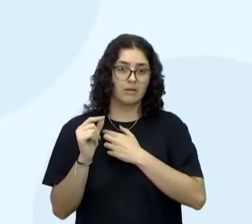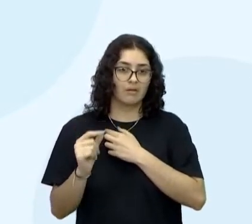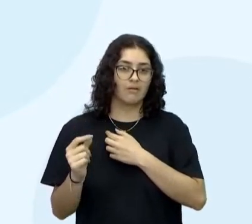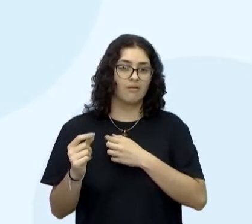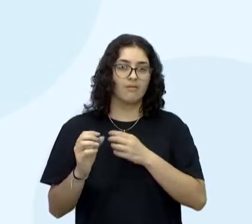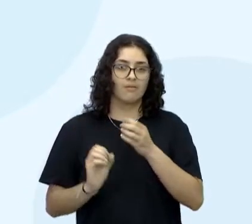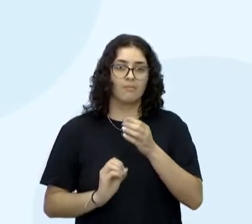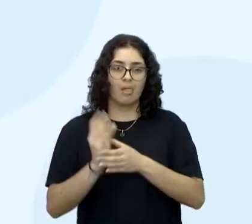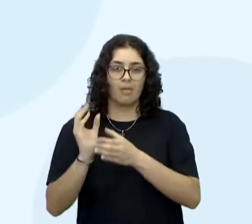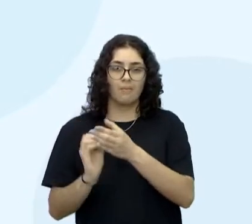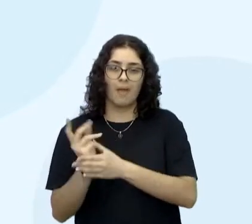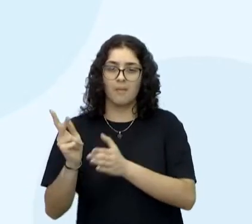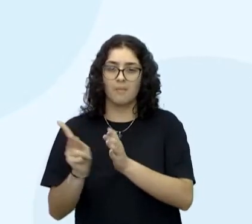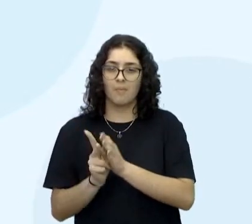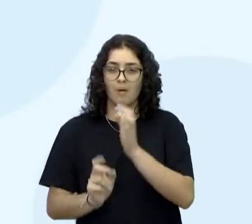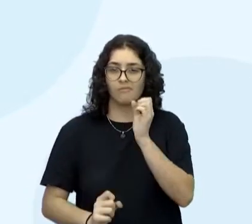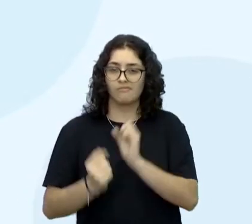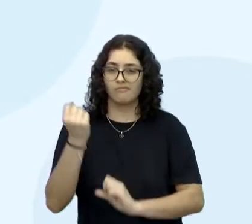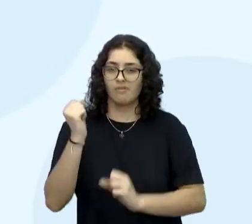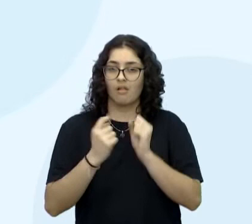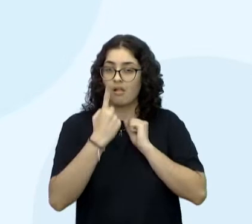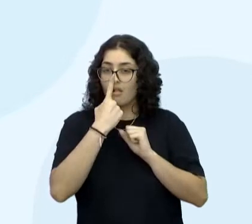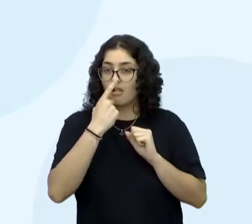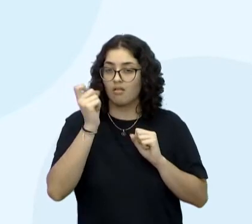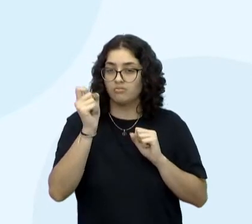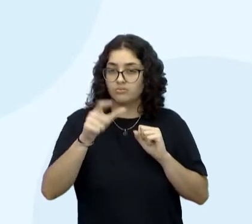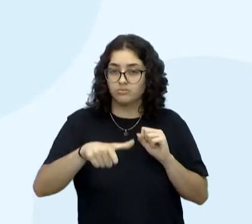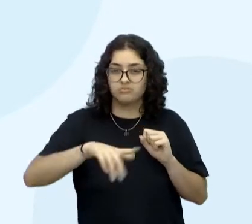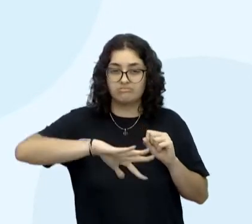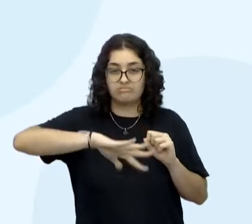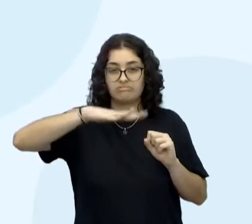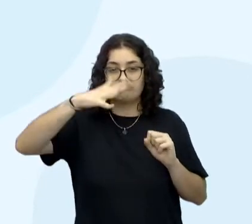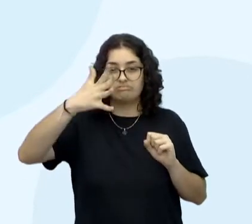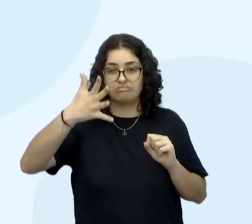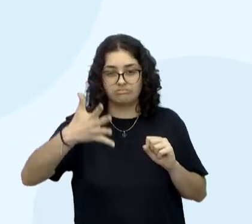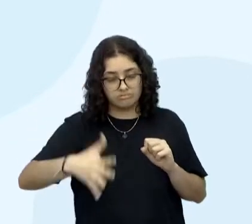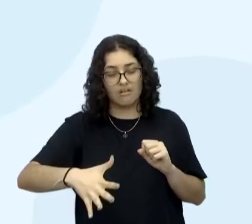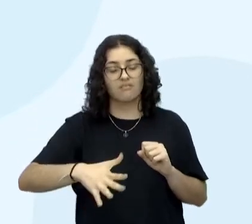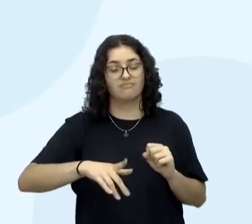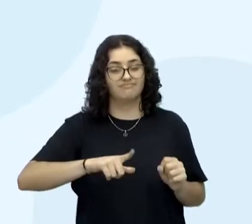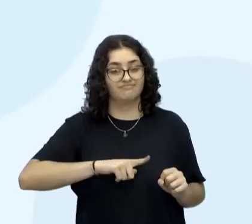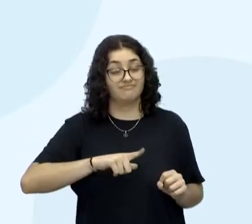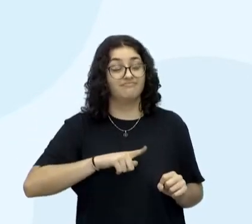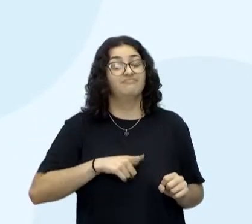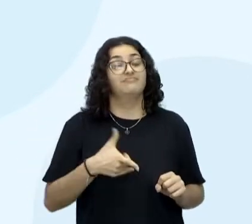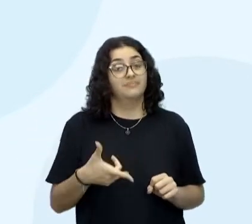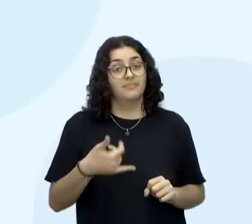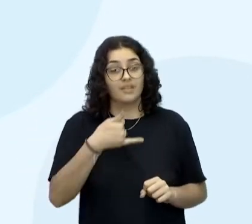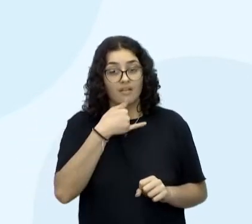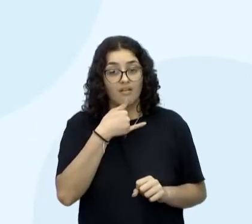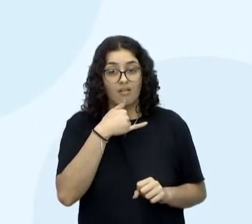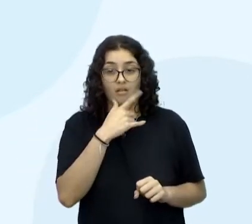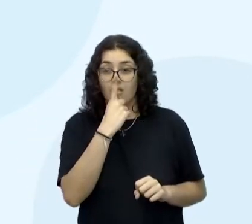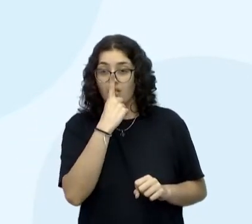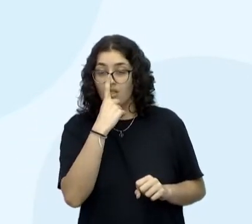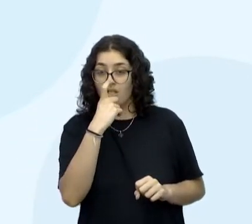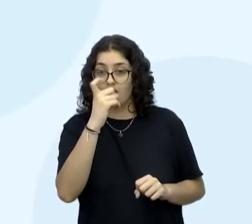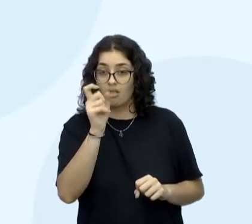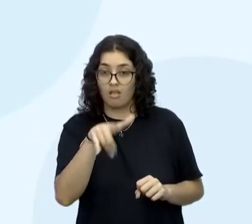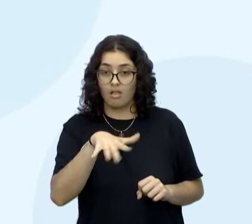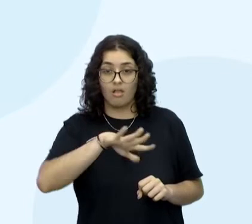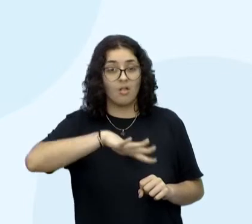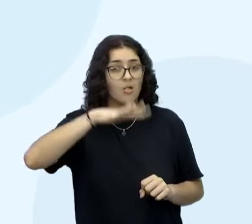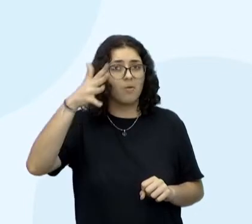exacerbada de lixo nas grandes cidades, lixões e aterros sanitários. Infelizmente, lixões não era